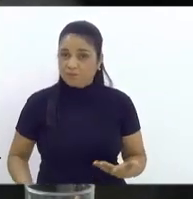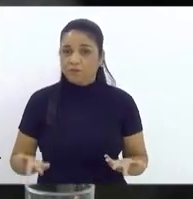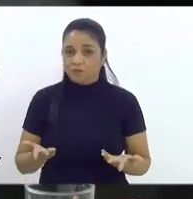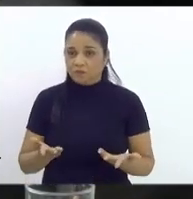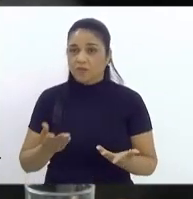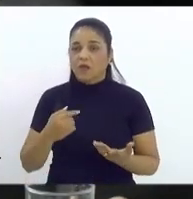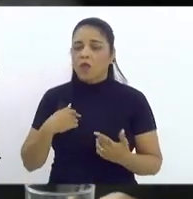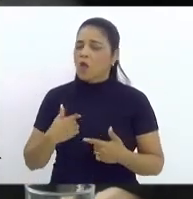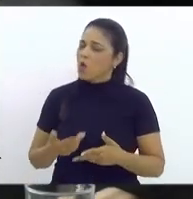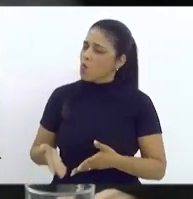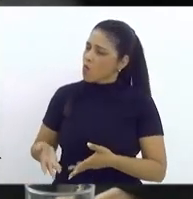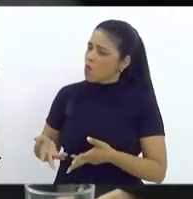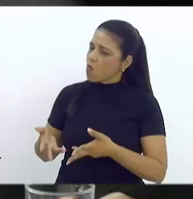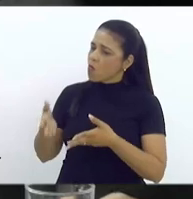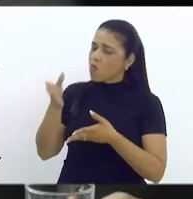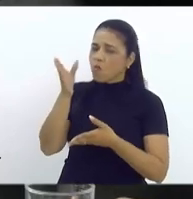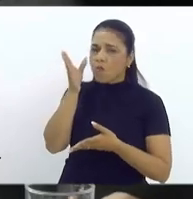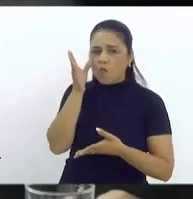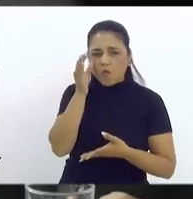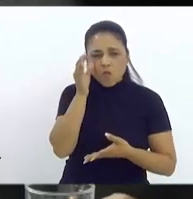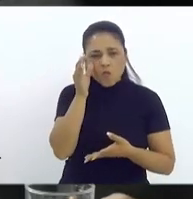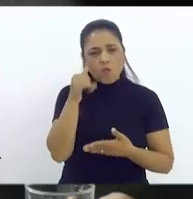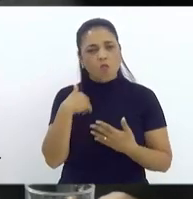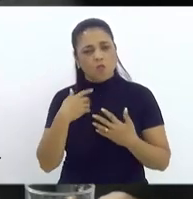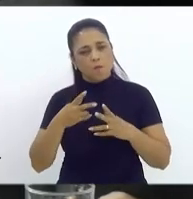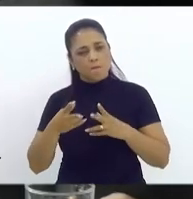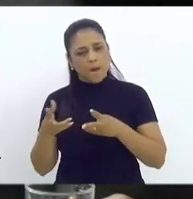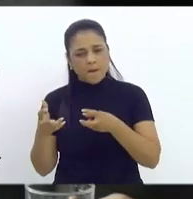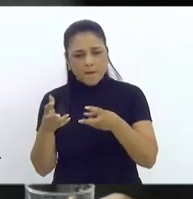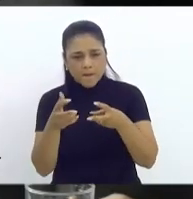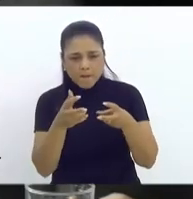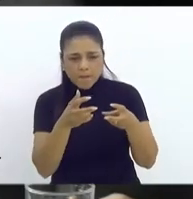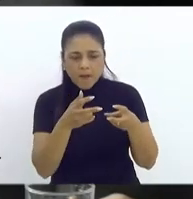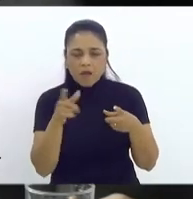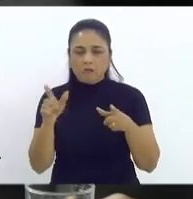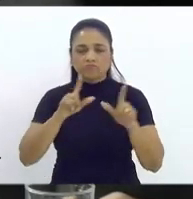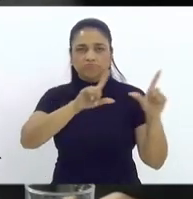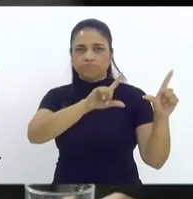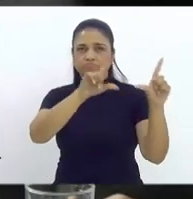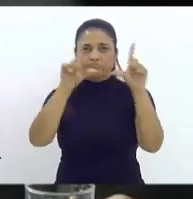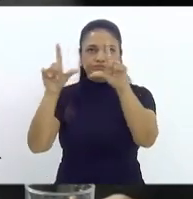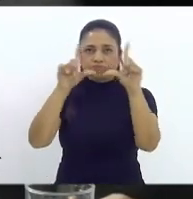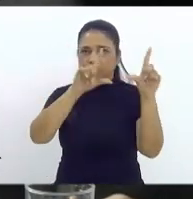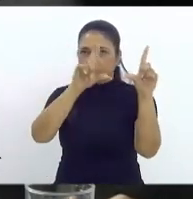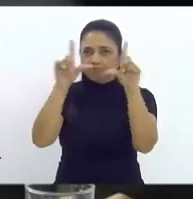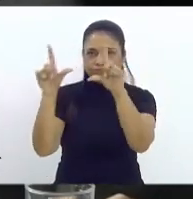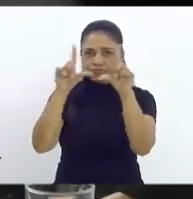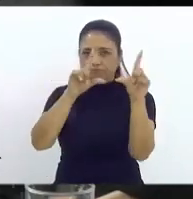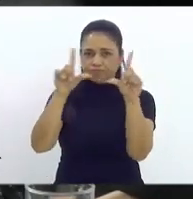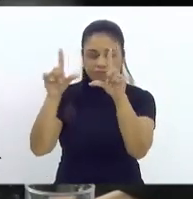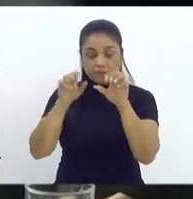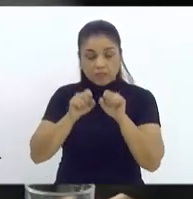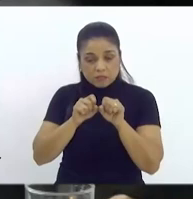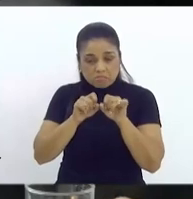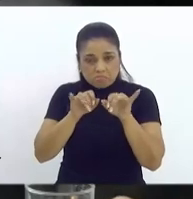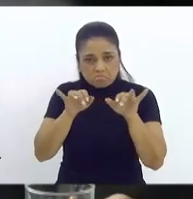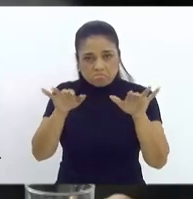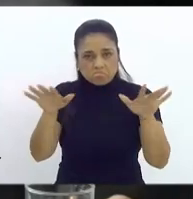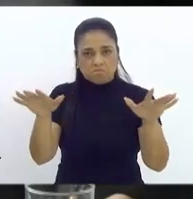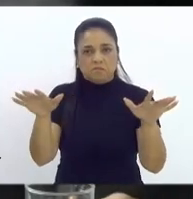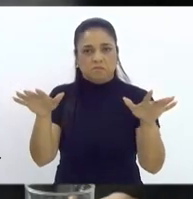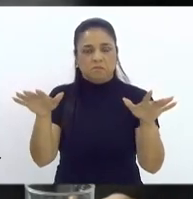eu pude observar, quando a senhora estava fazendo ali a ilustração da expansão